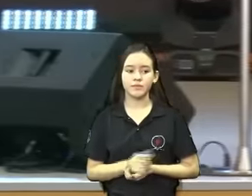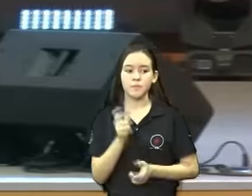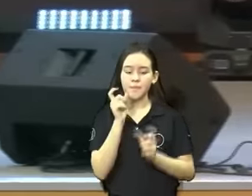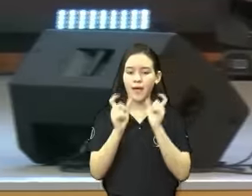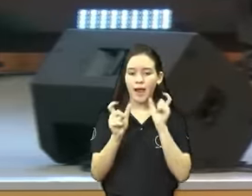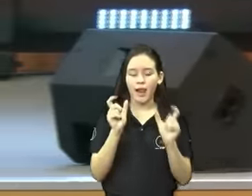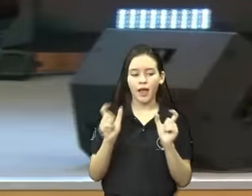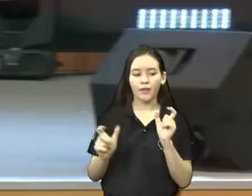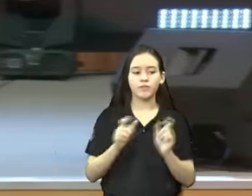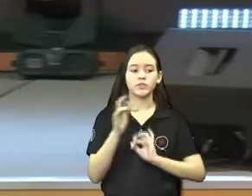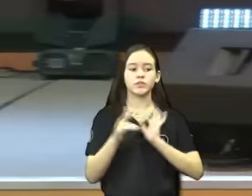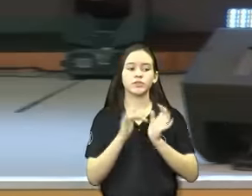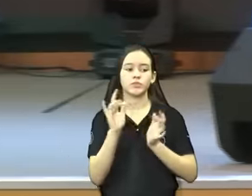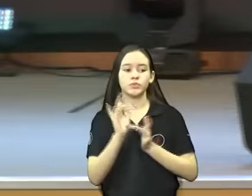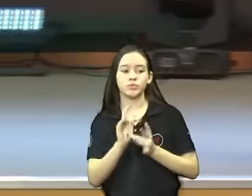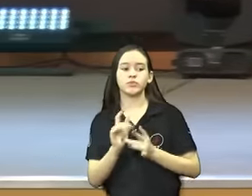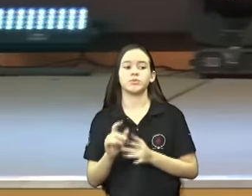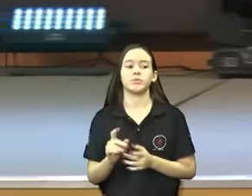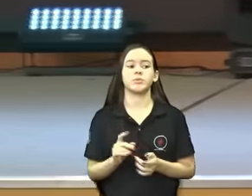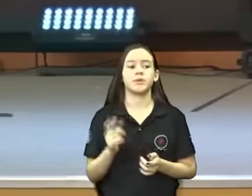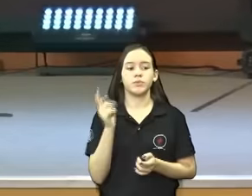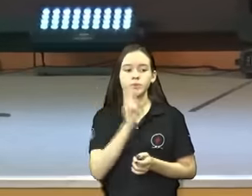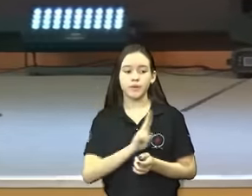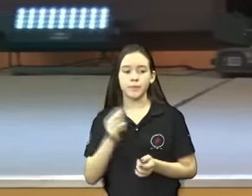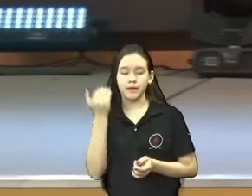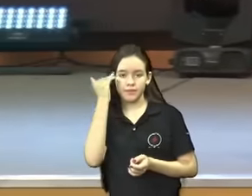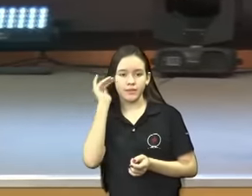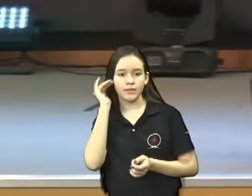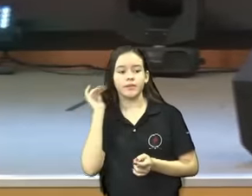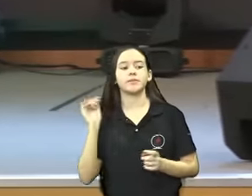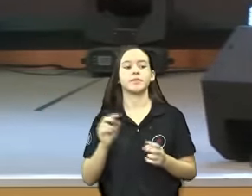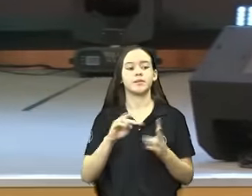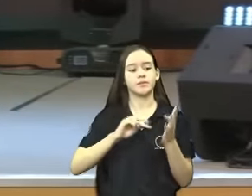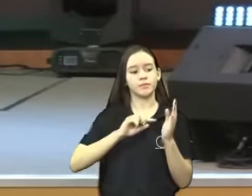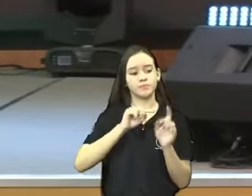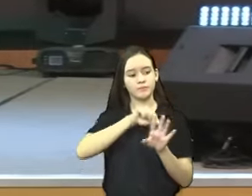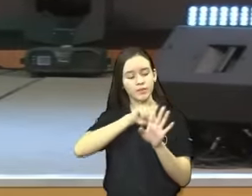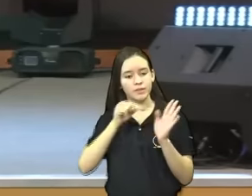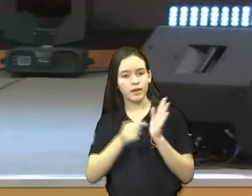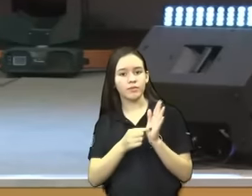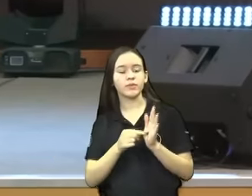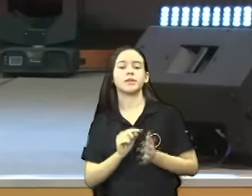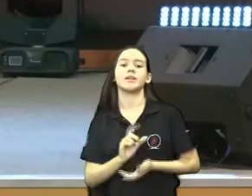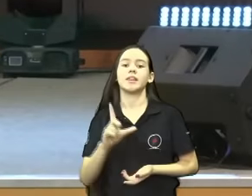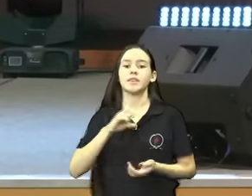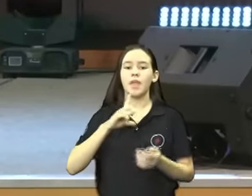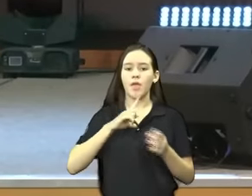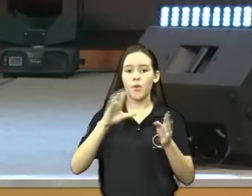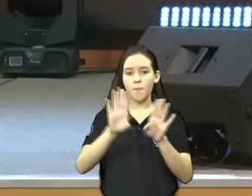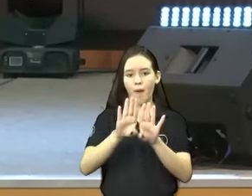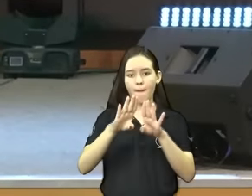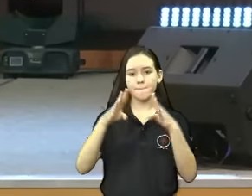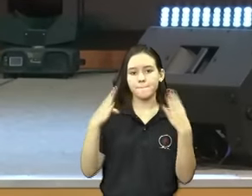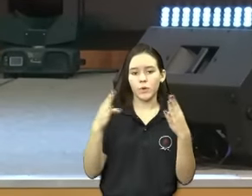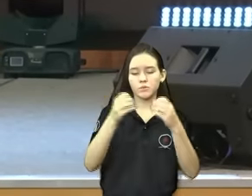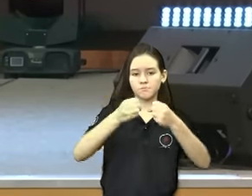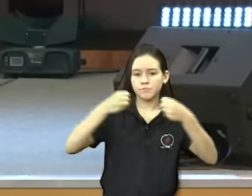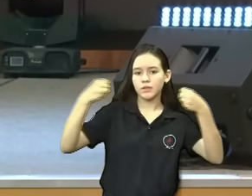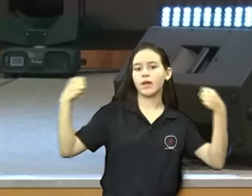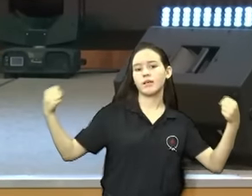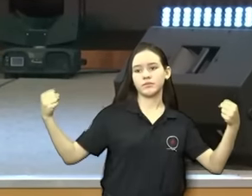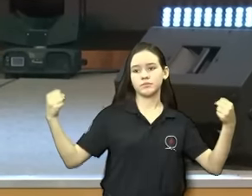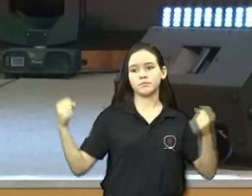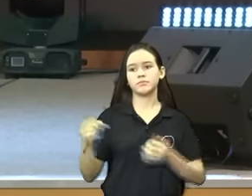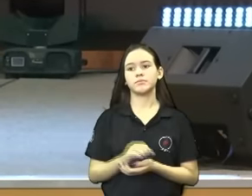entender lições espirituais Ele tá dizendo que existe uma porta que é larga